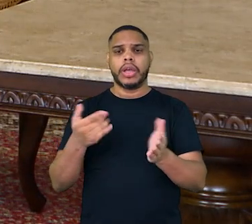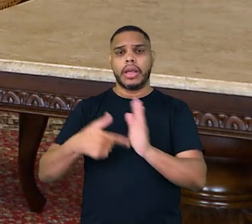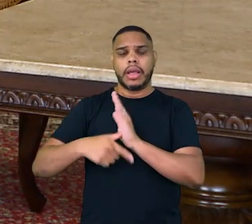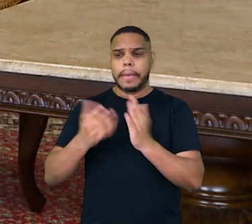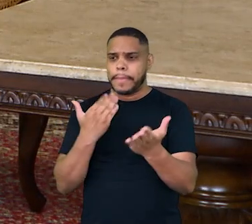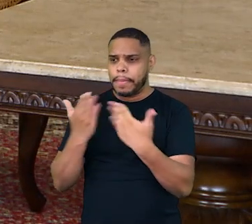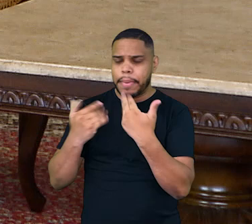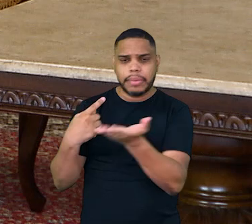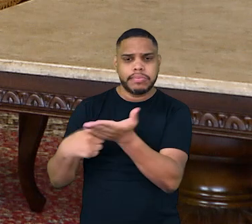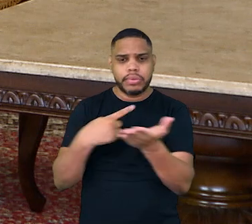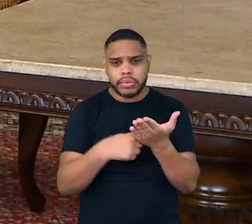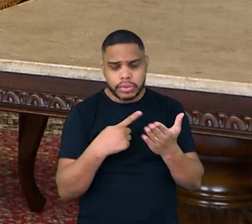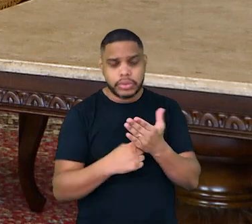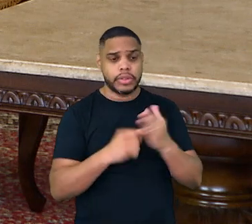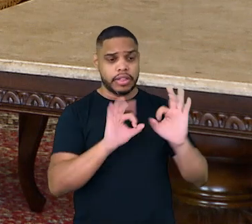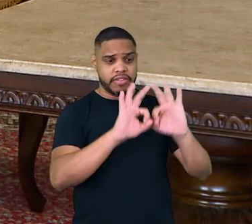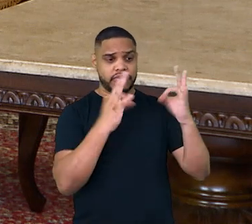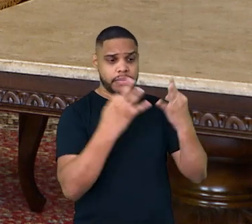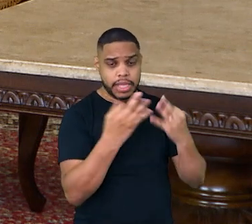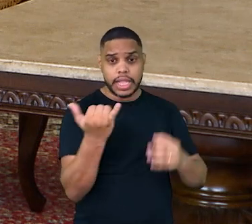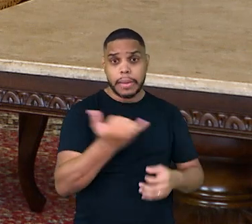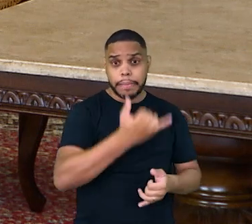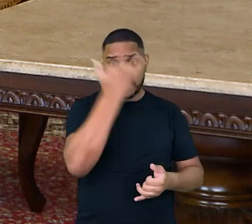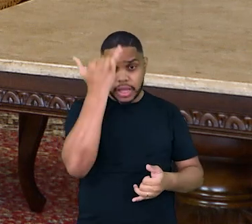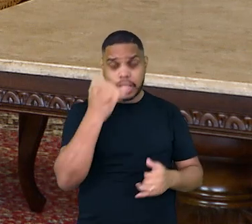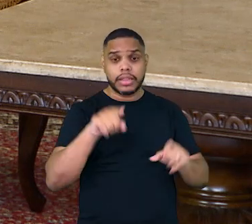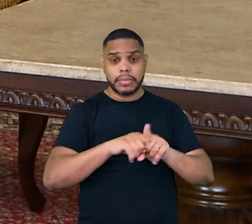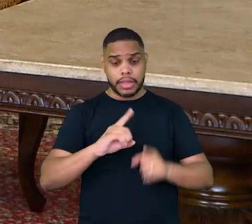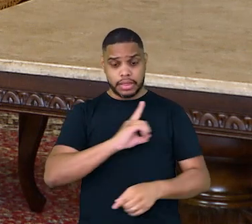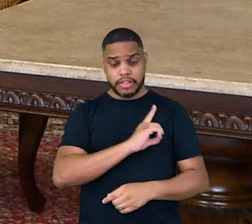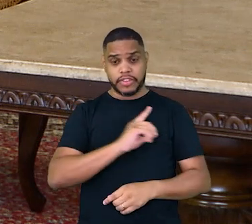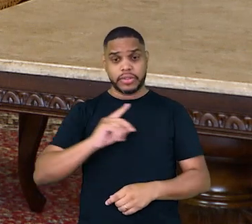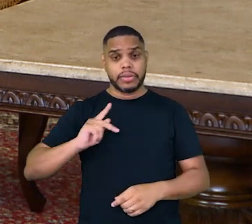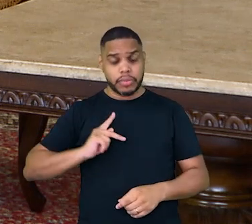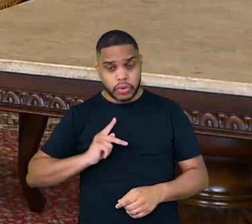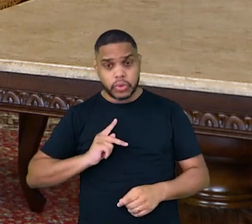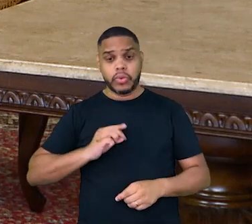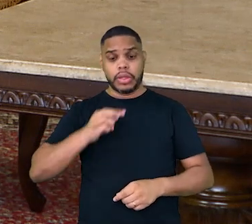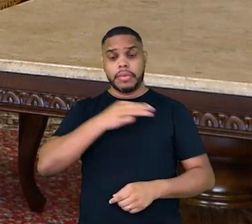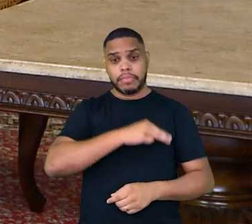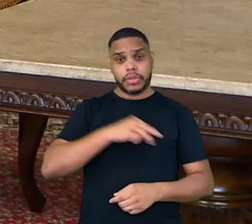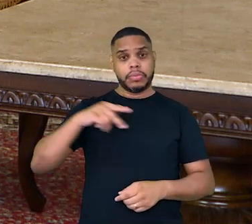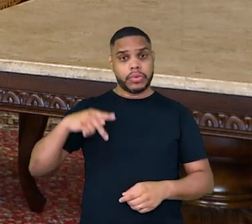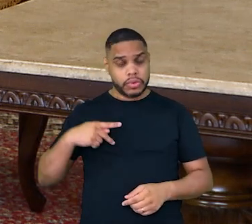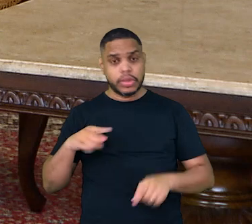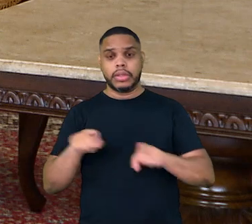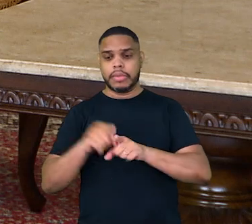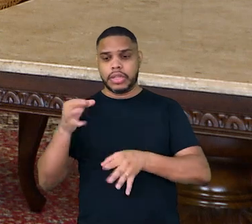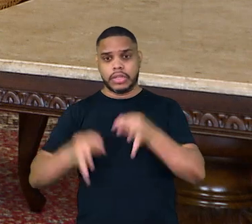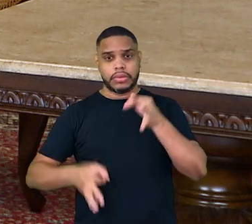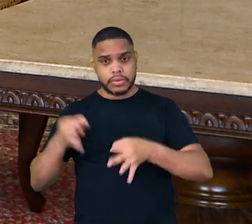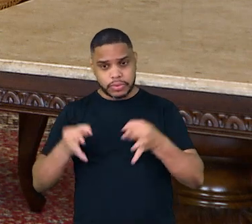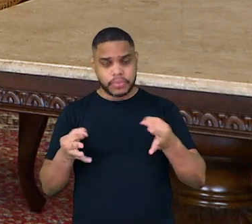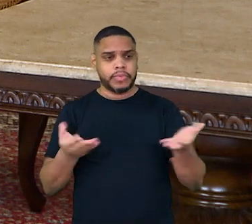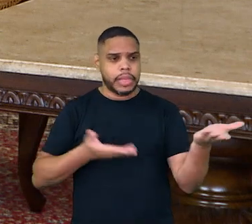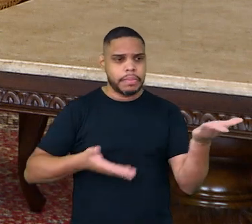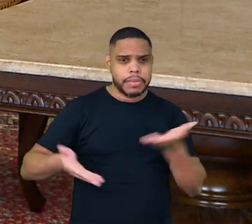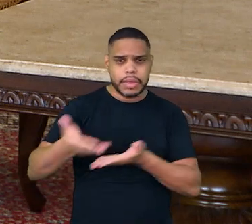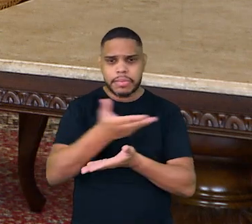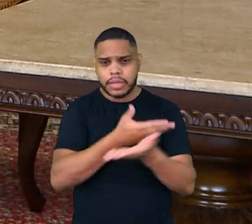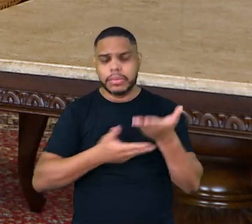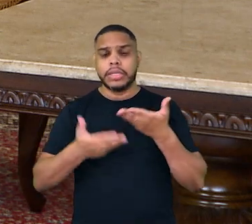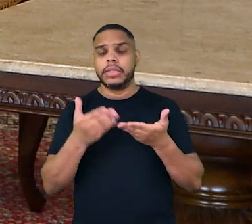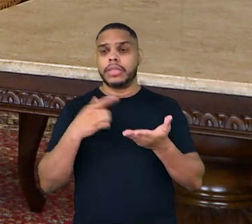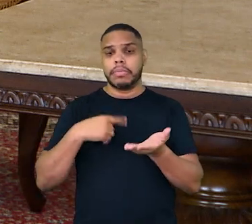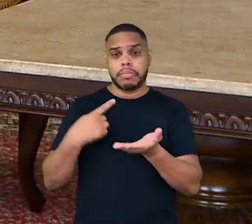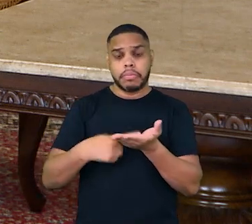diversas negociações envolvendo os familiares das vítimas, a Defensoria Pública, o Ministério Público e o Poder Judiciário. A